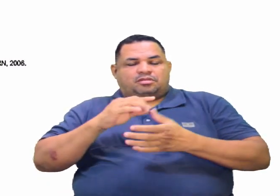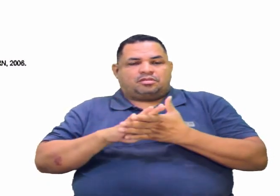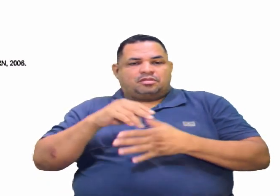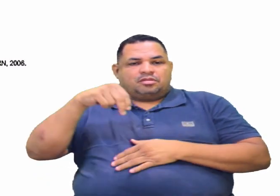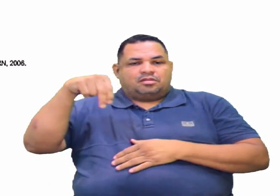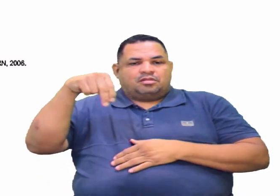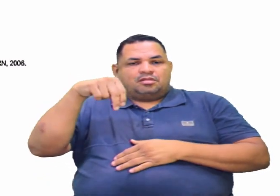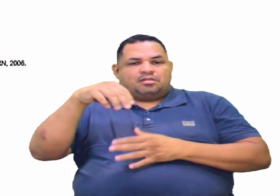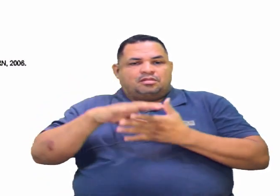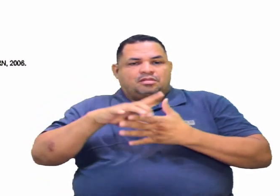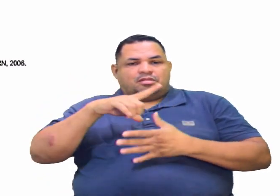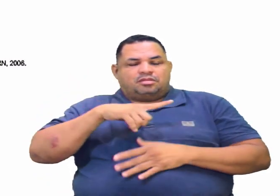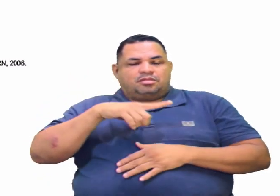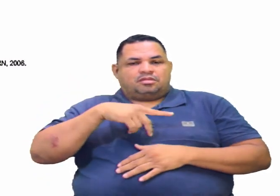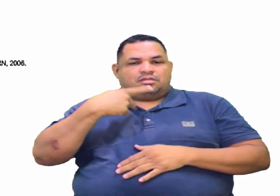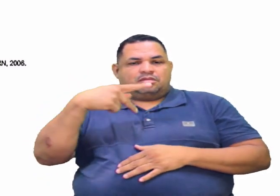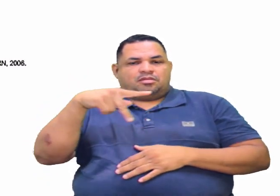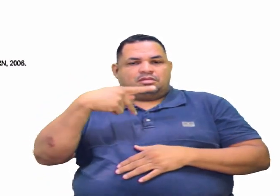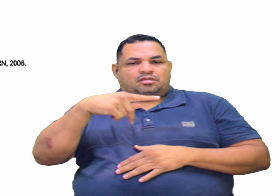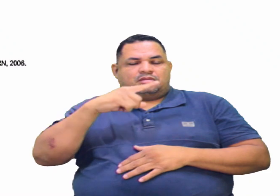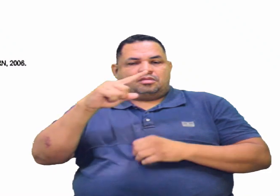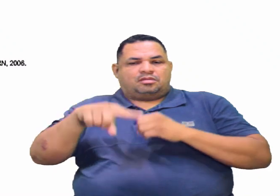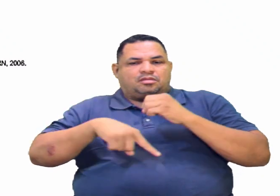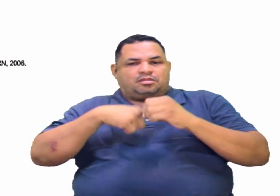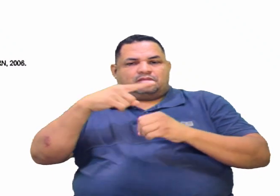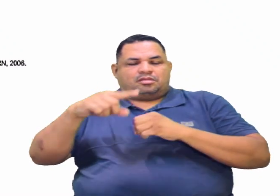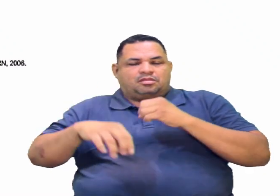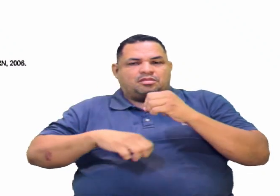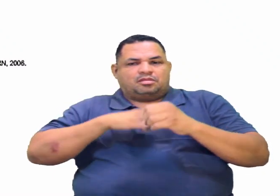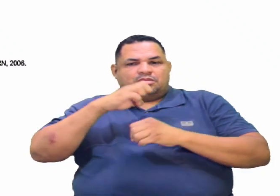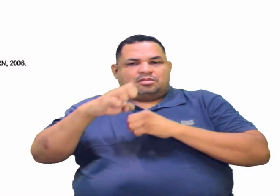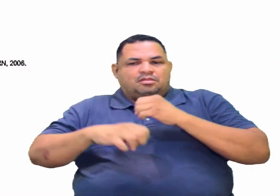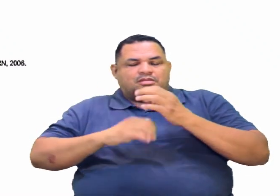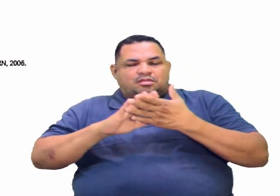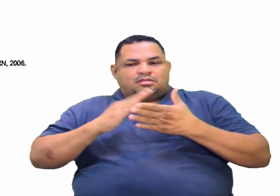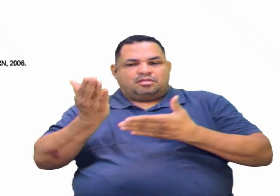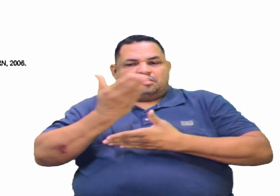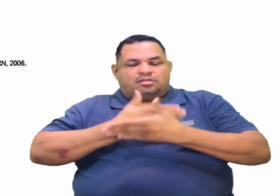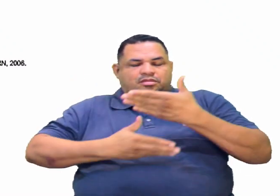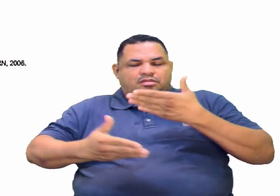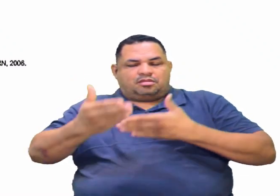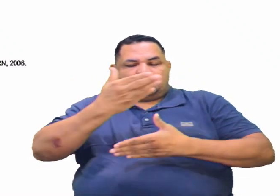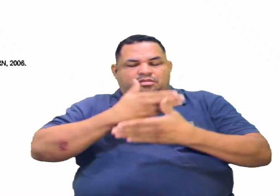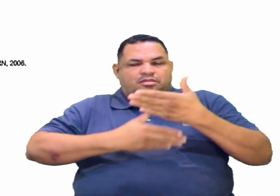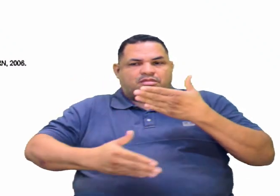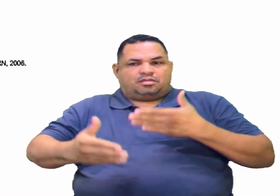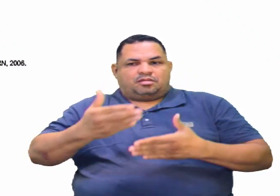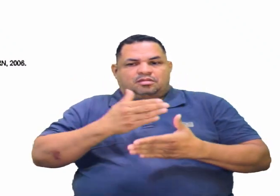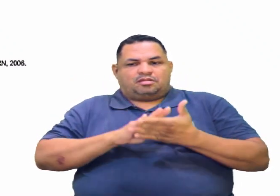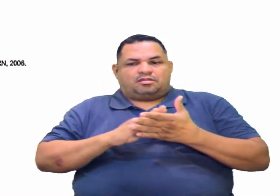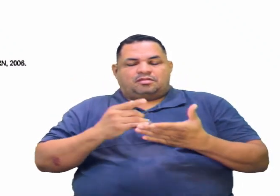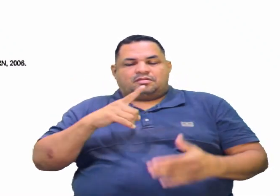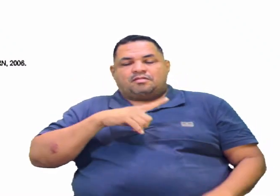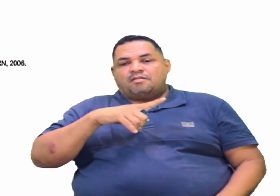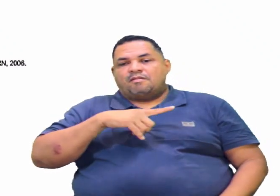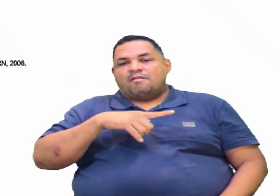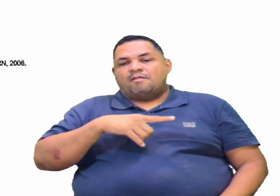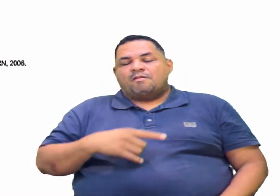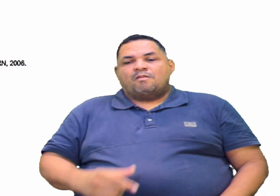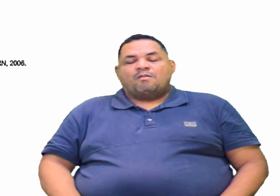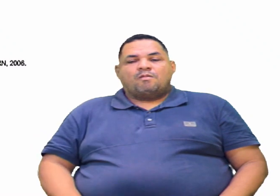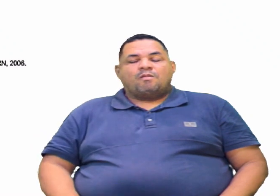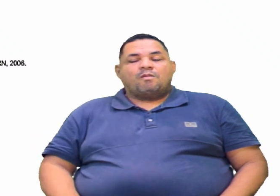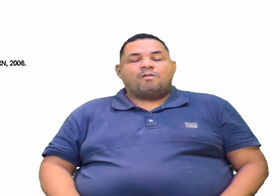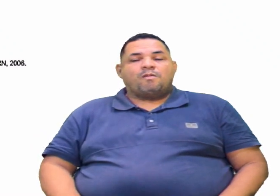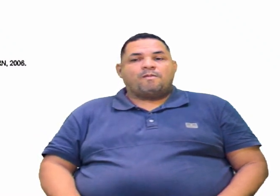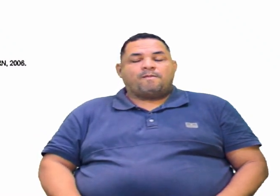de nitrogênio possui o quê? Pares de elétrons para compartilhar. Então, esse caráter